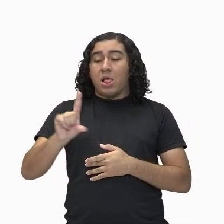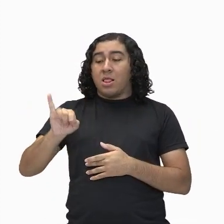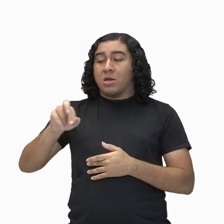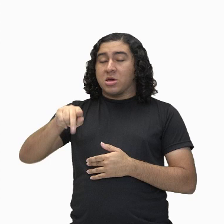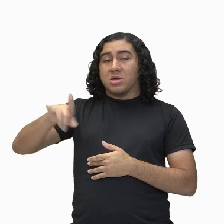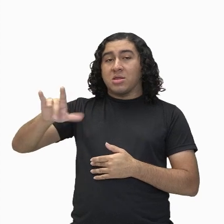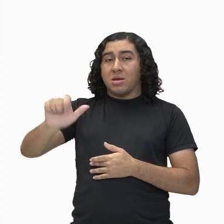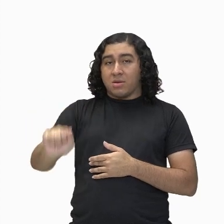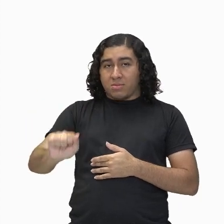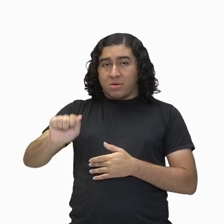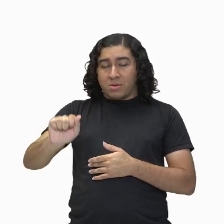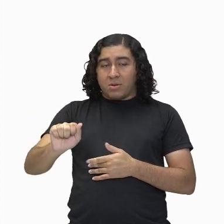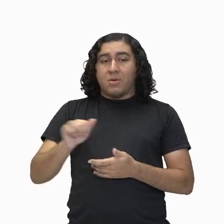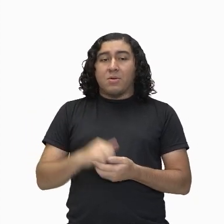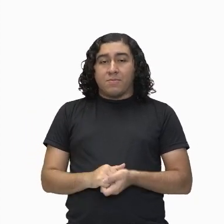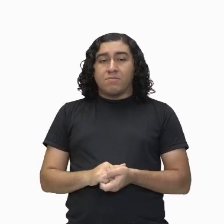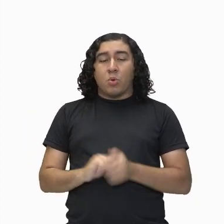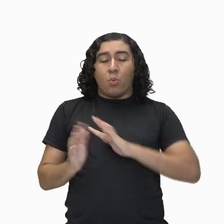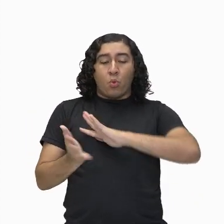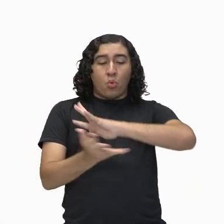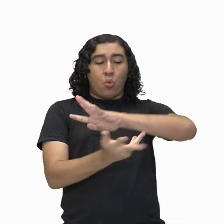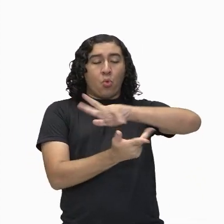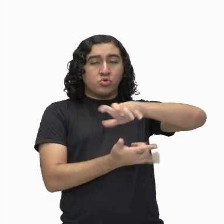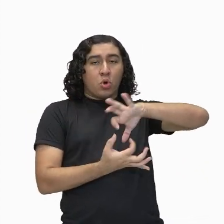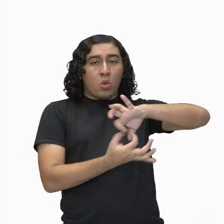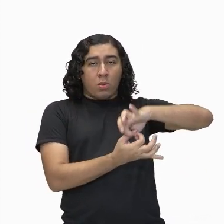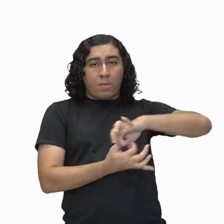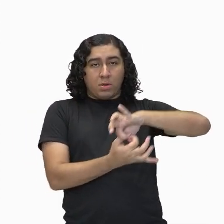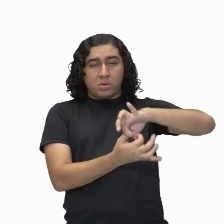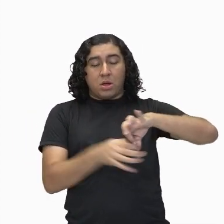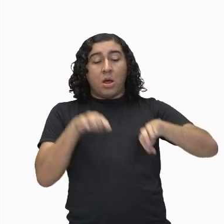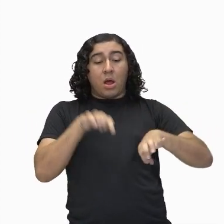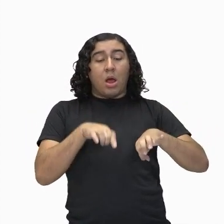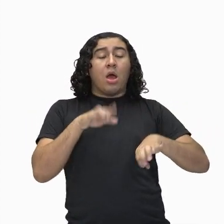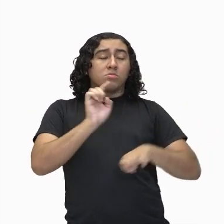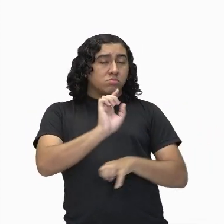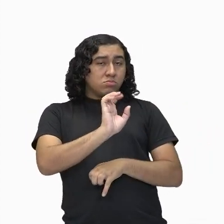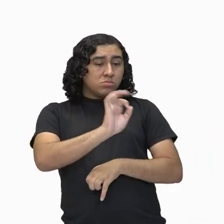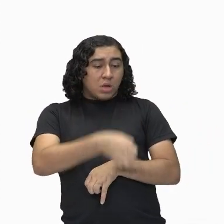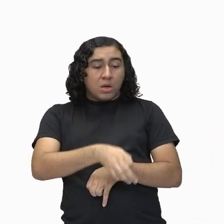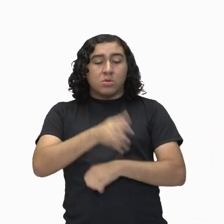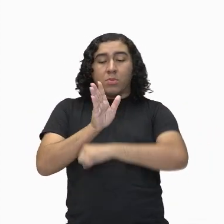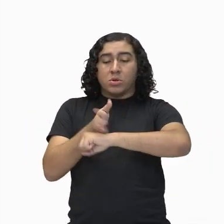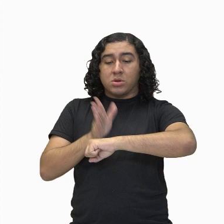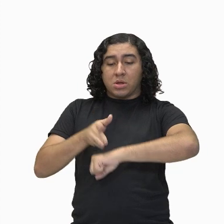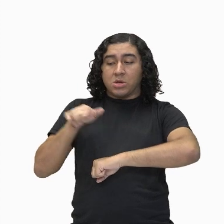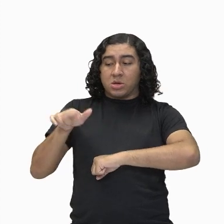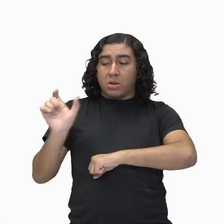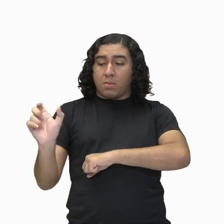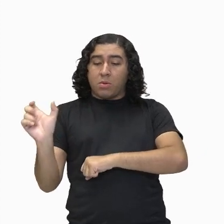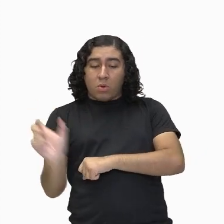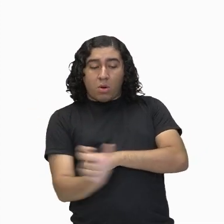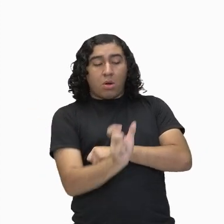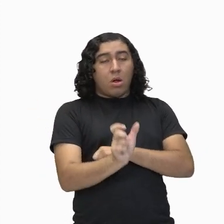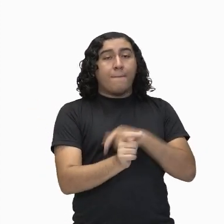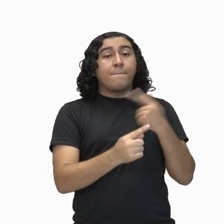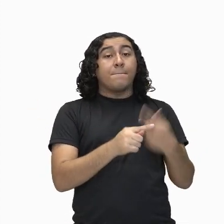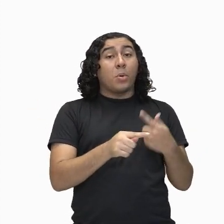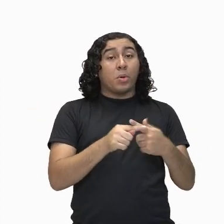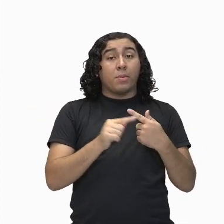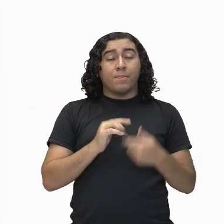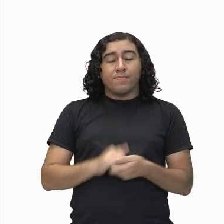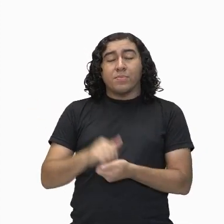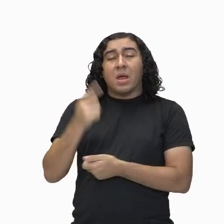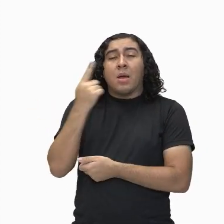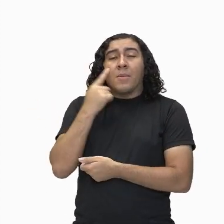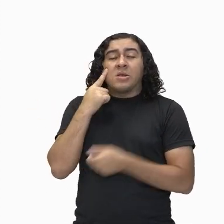né, desse mundo globalizado, tá? Ele define como uma modernidade líquida. Por quê? Porque o Bauman diz que